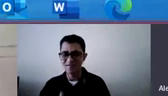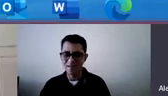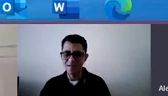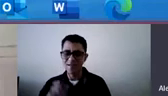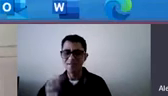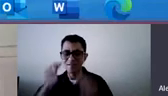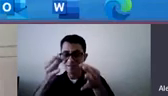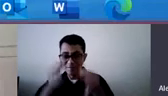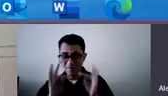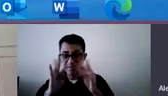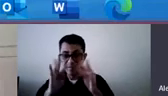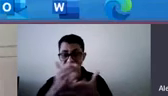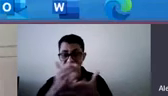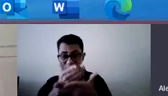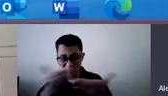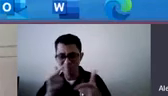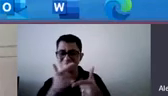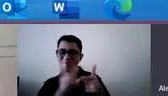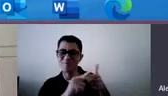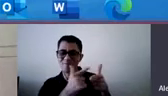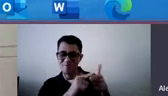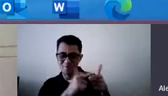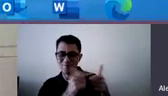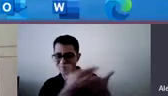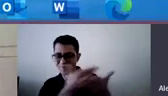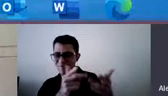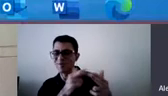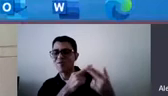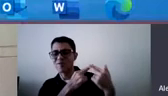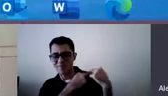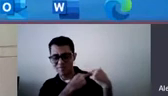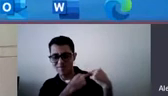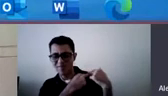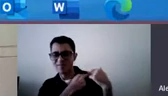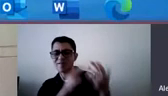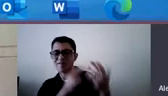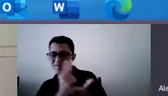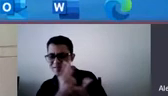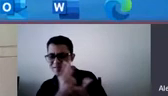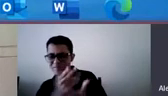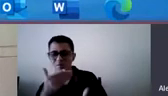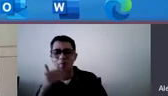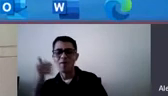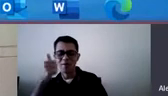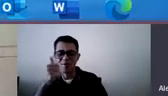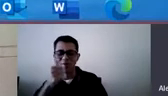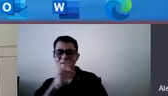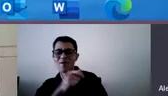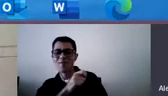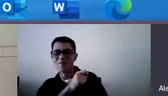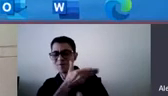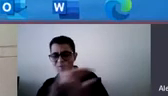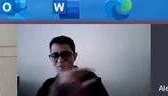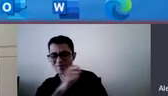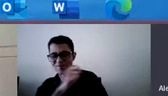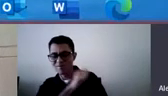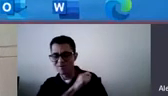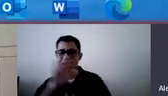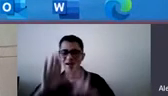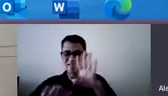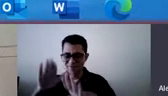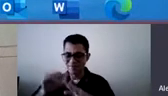tenho certeza que todos nós temos nossas responsabilidades, procuramos fazer o nosso melhor, só que a internet, às vezes, não